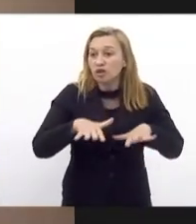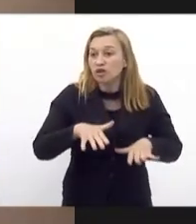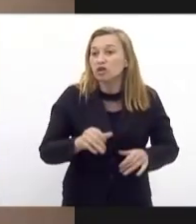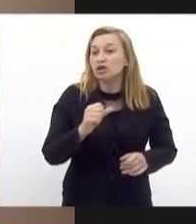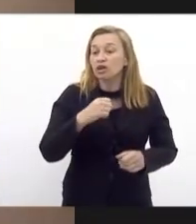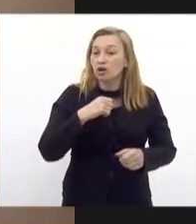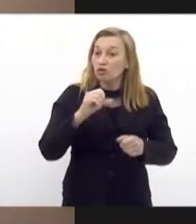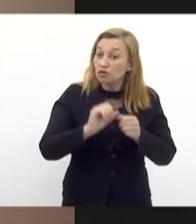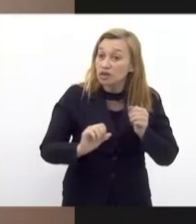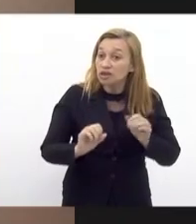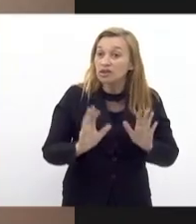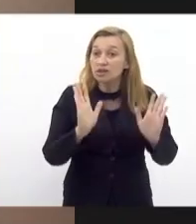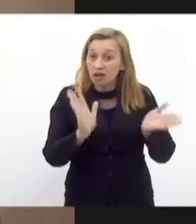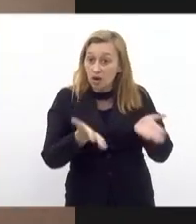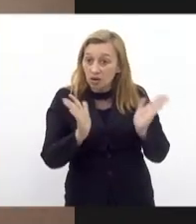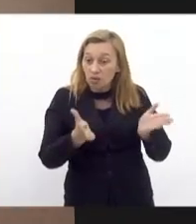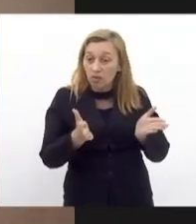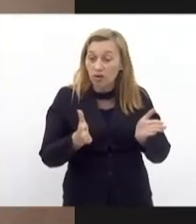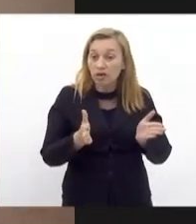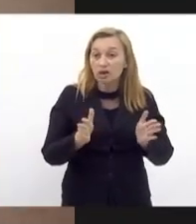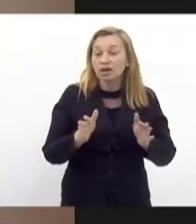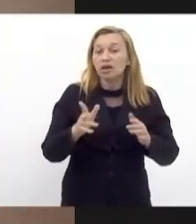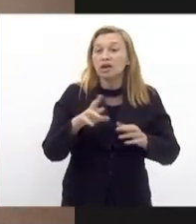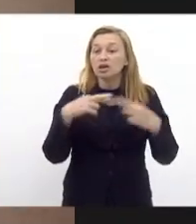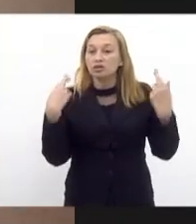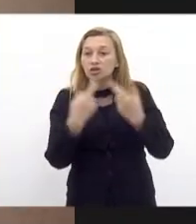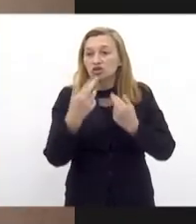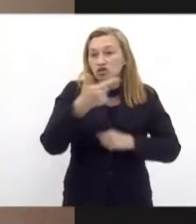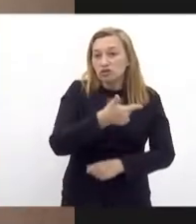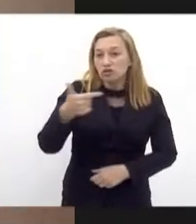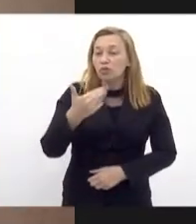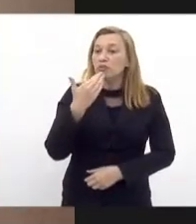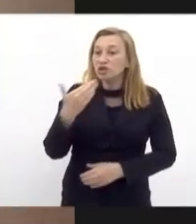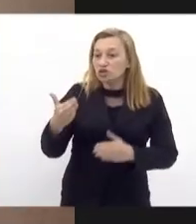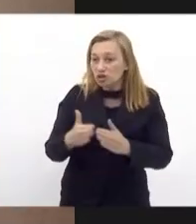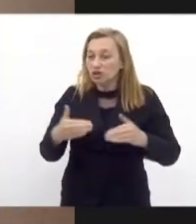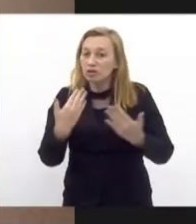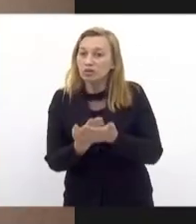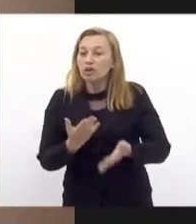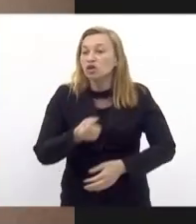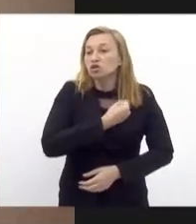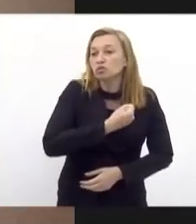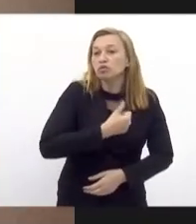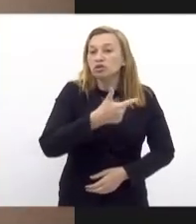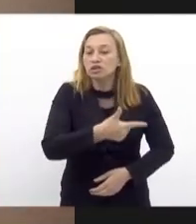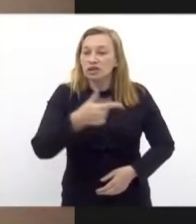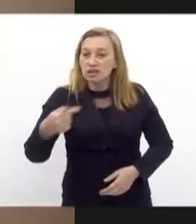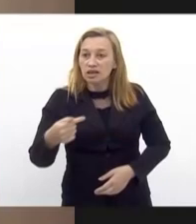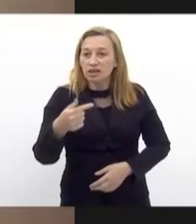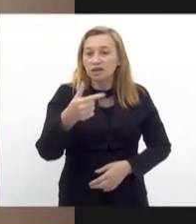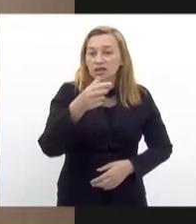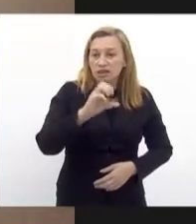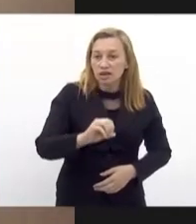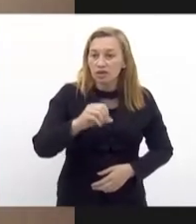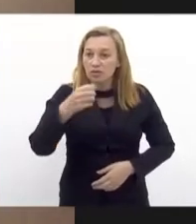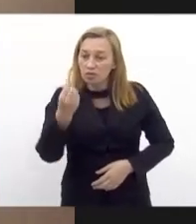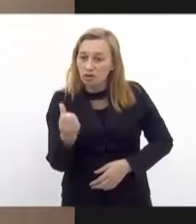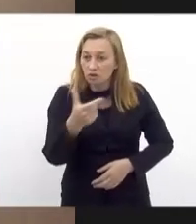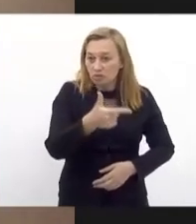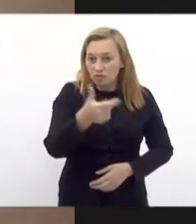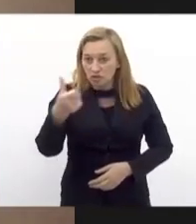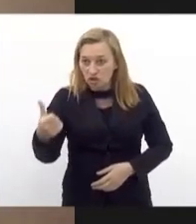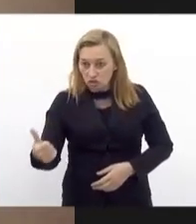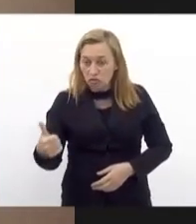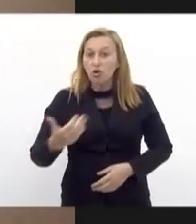que agora a sessão no dia 22. Eu fiz um pedido de requerimento, número 1706 de 2021, em que eu peço,